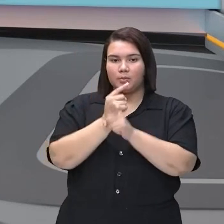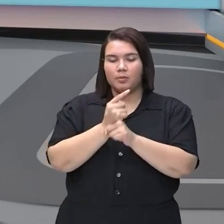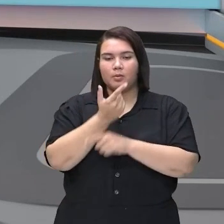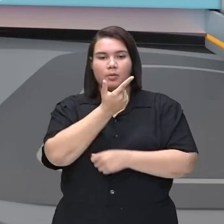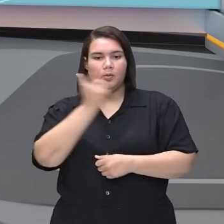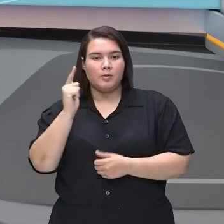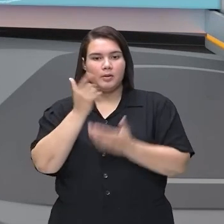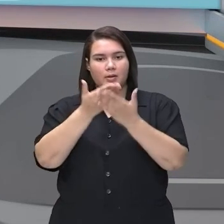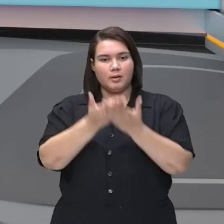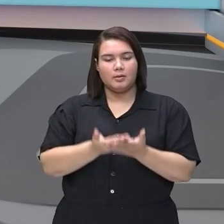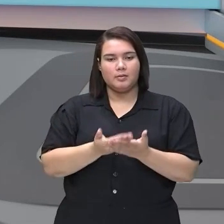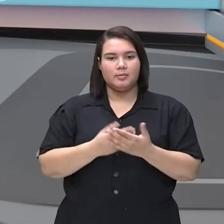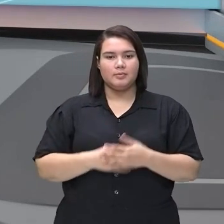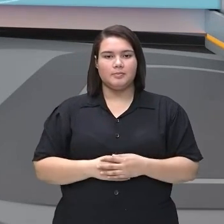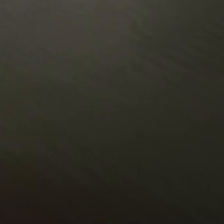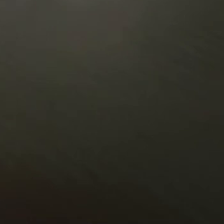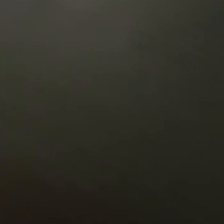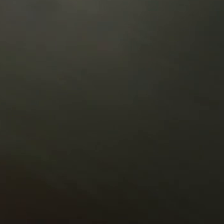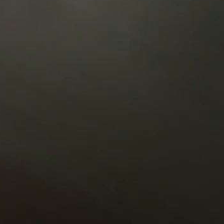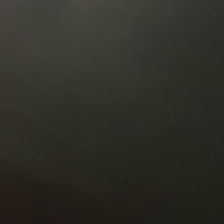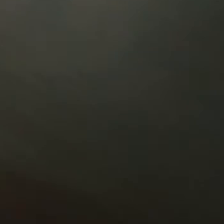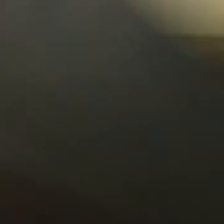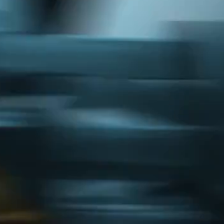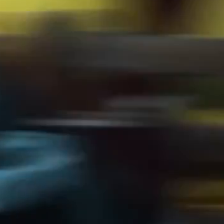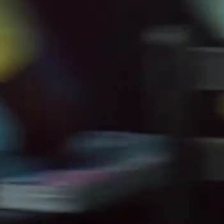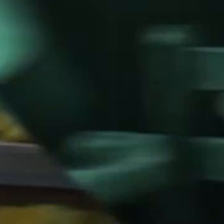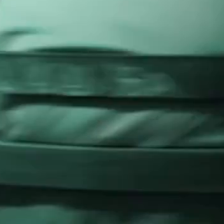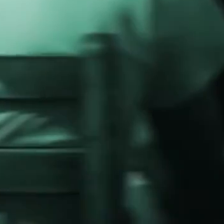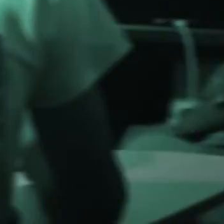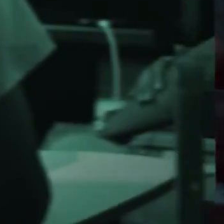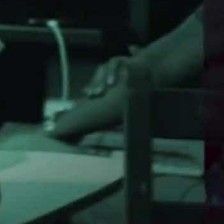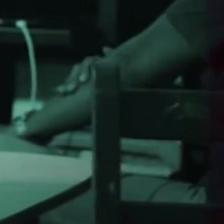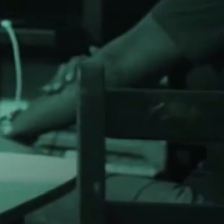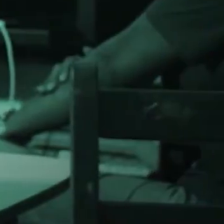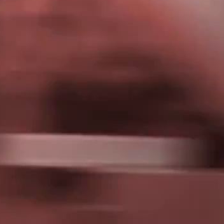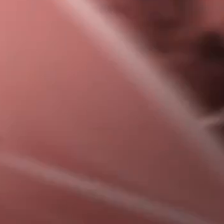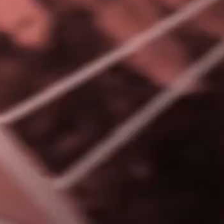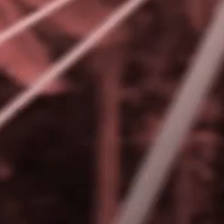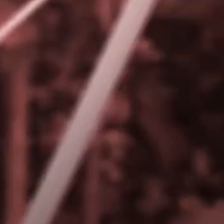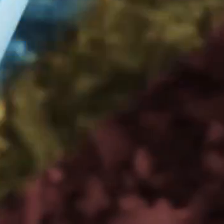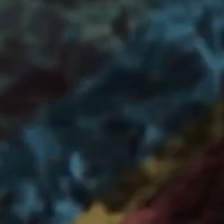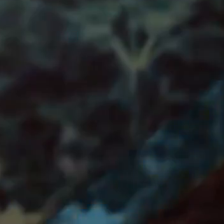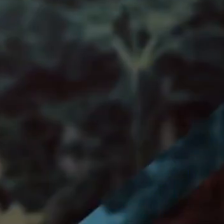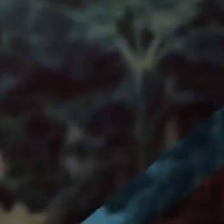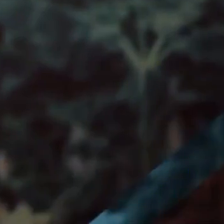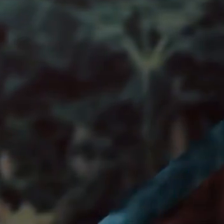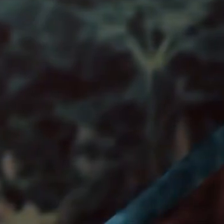uma próxima aula de história.